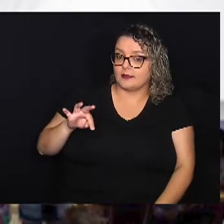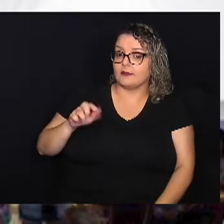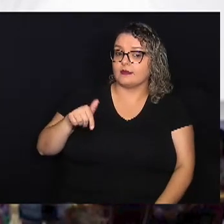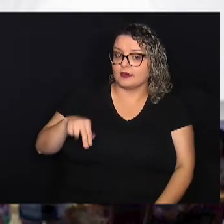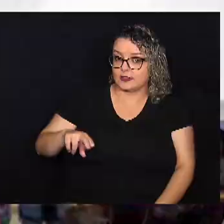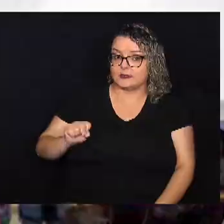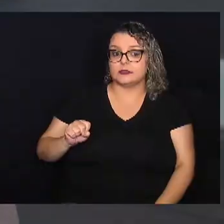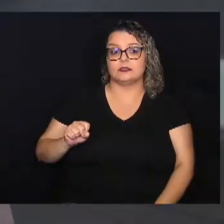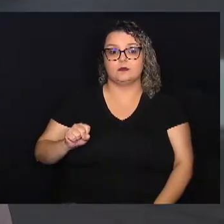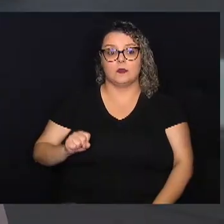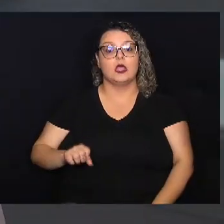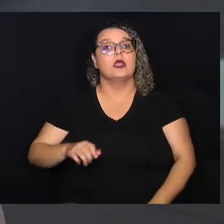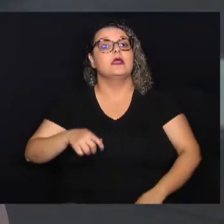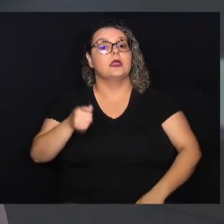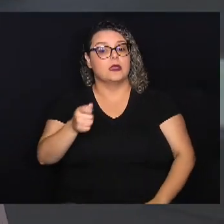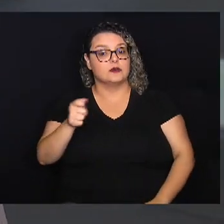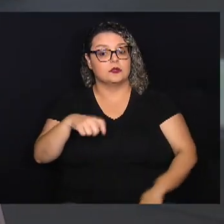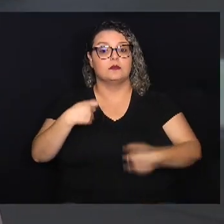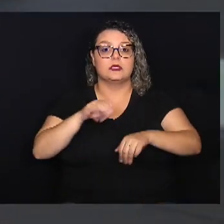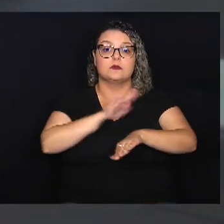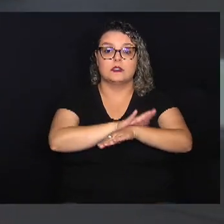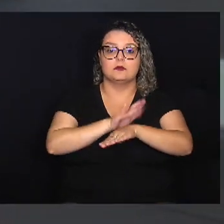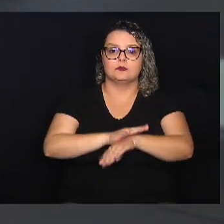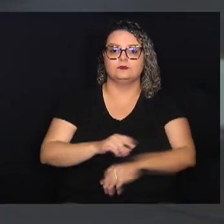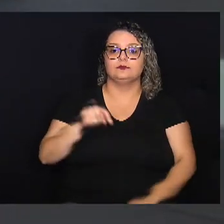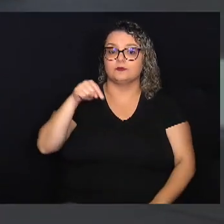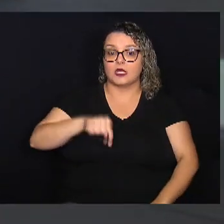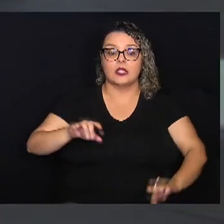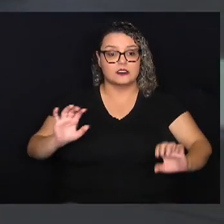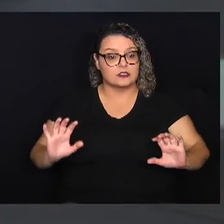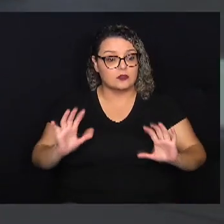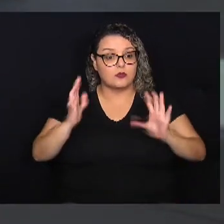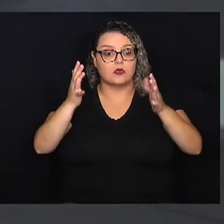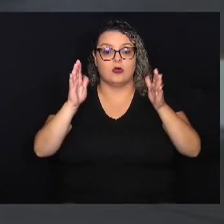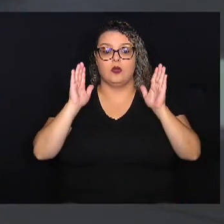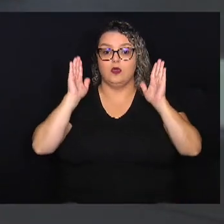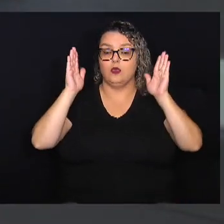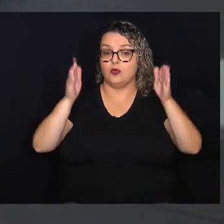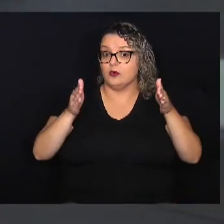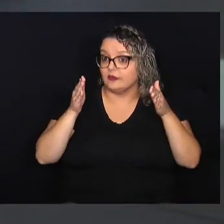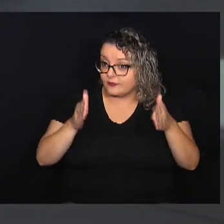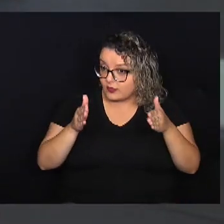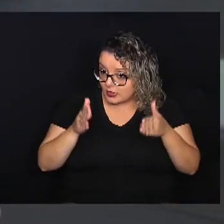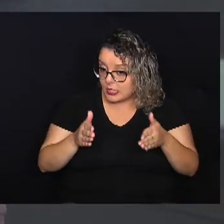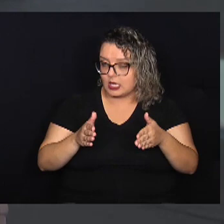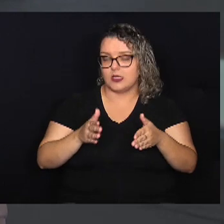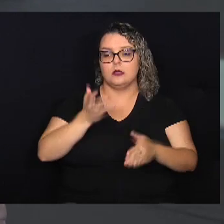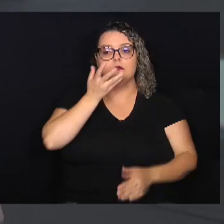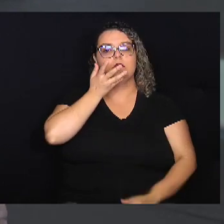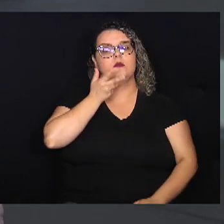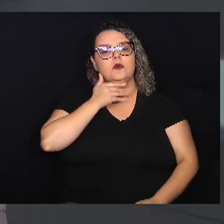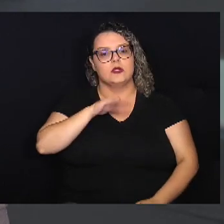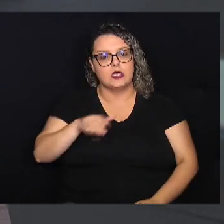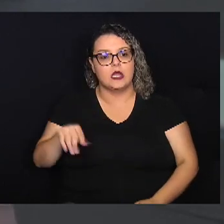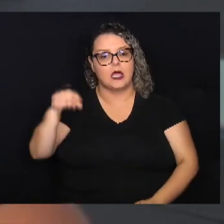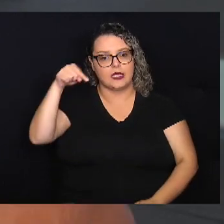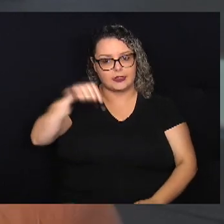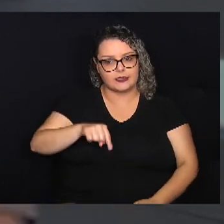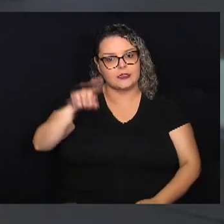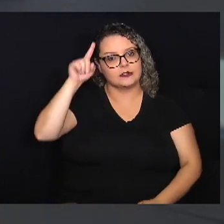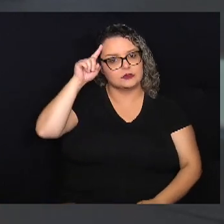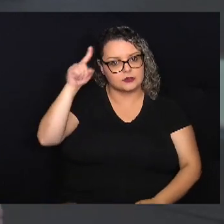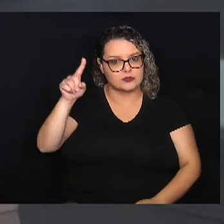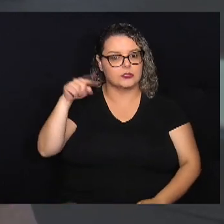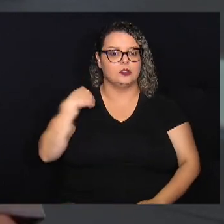ajuda dos moradores. Nossa festa ela é toda voltada para as crianças. Então, nesse dia, a